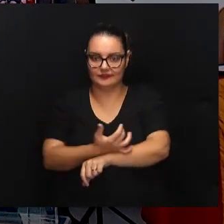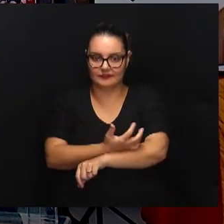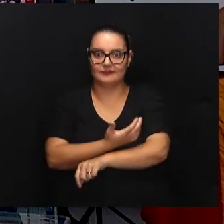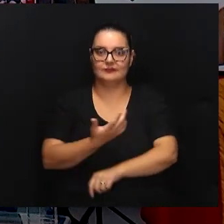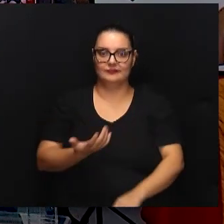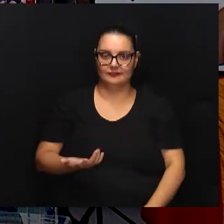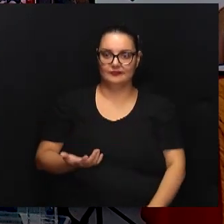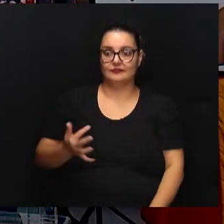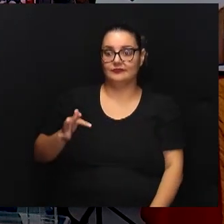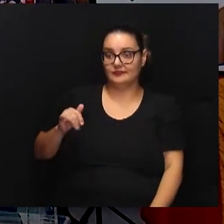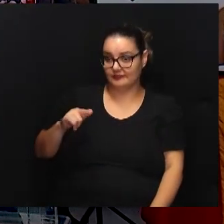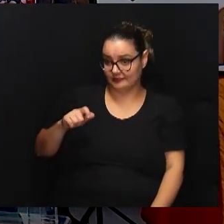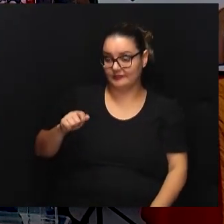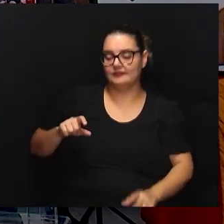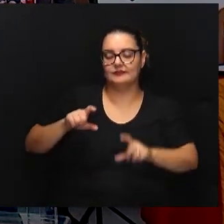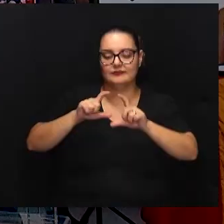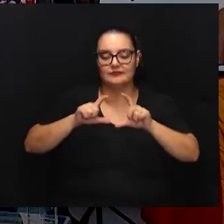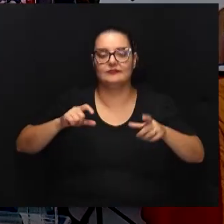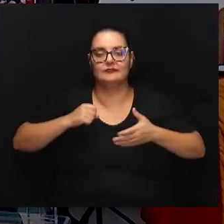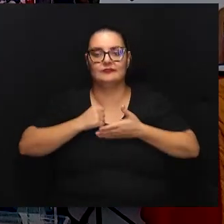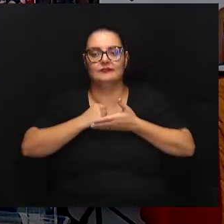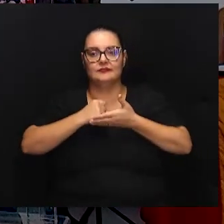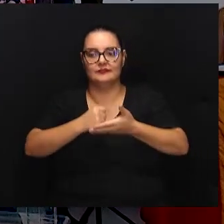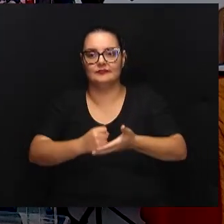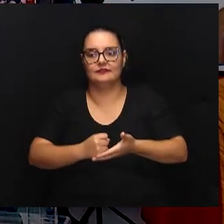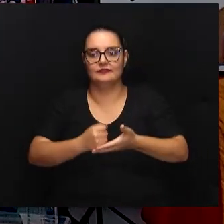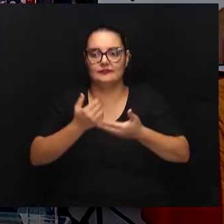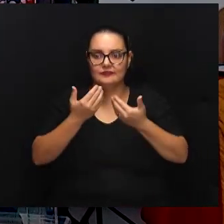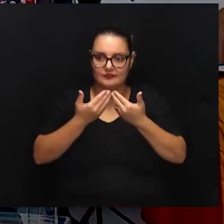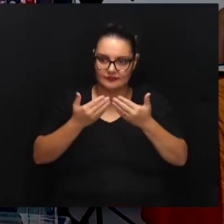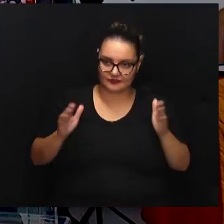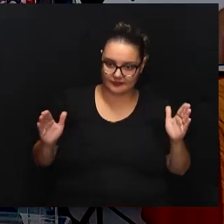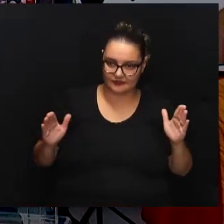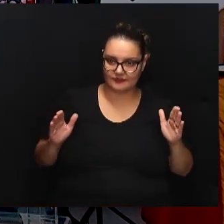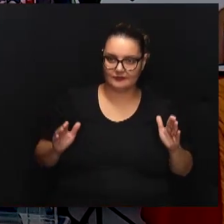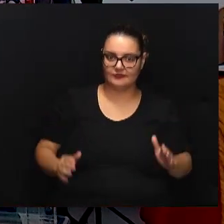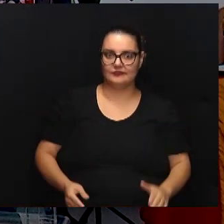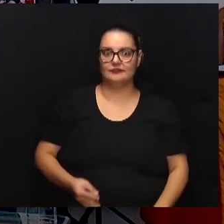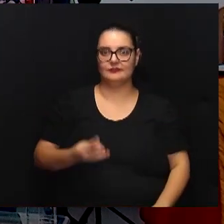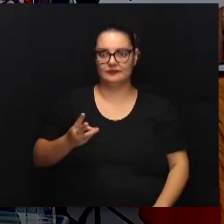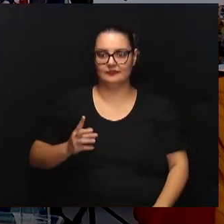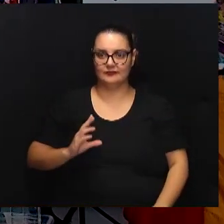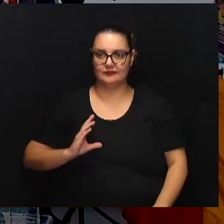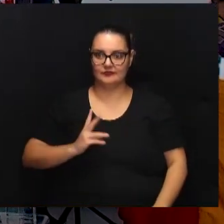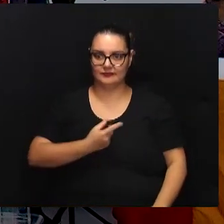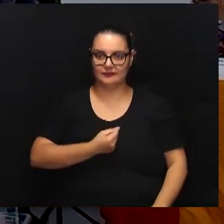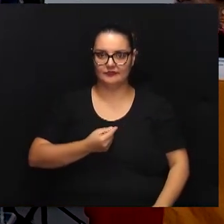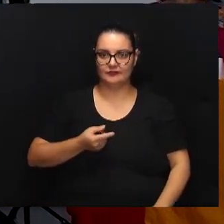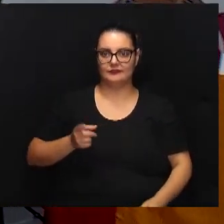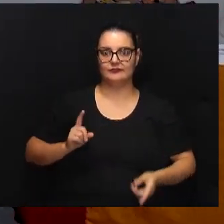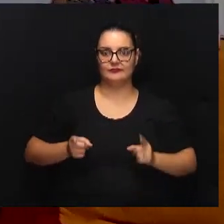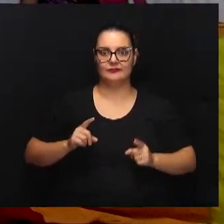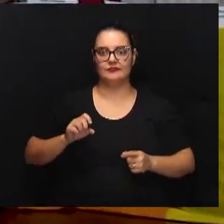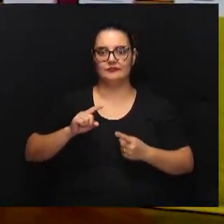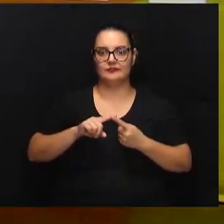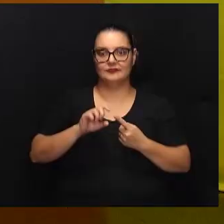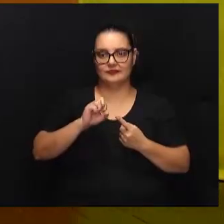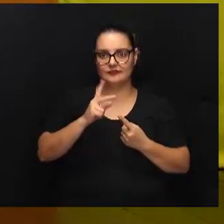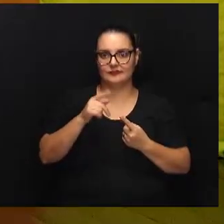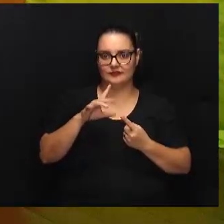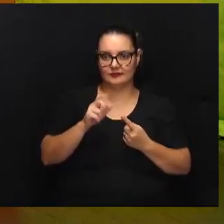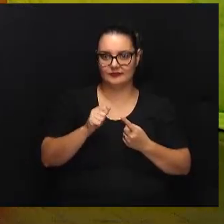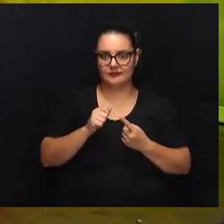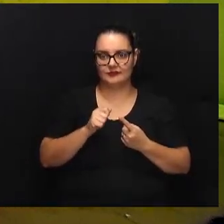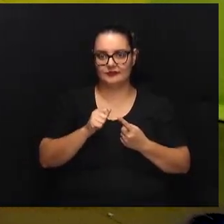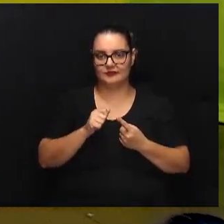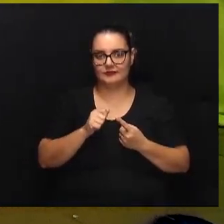uma lembrança, sim, que emociona demais. A faixa foi levada, a faixa de abertura, por 3 travestis.